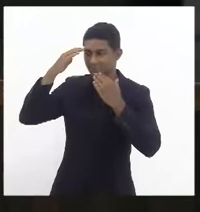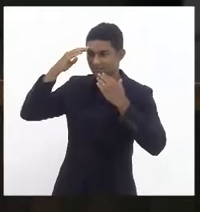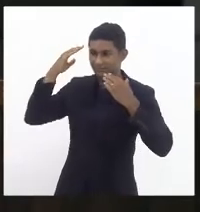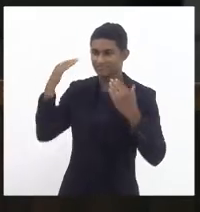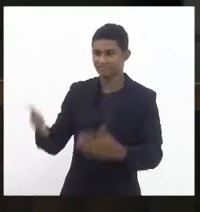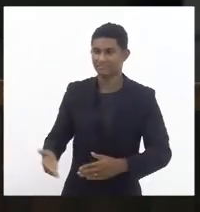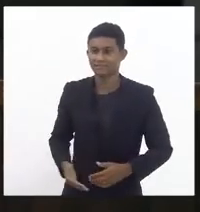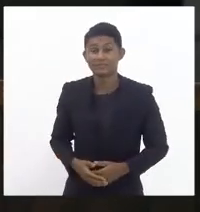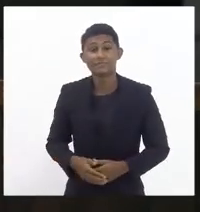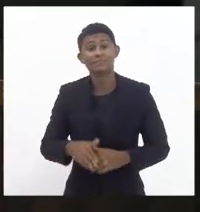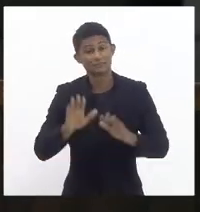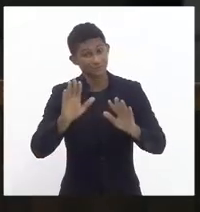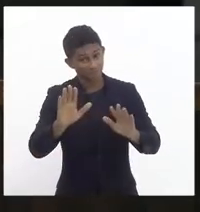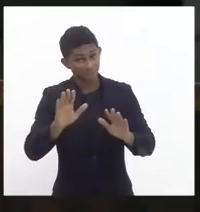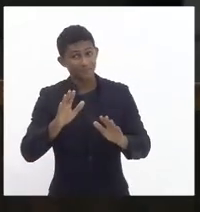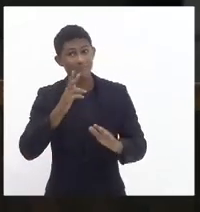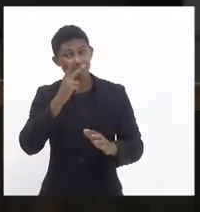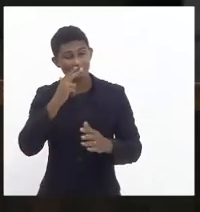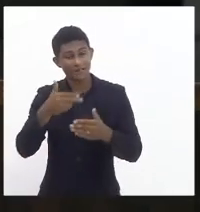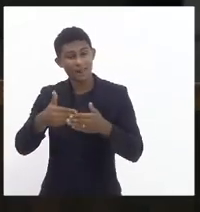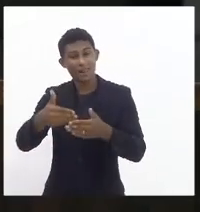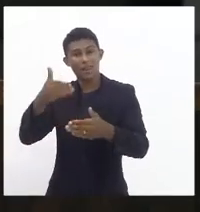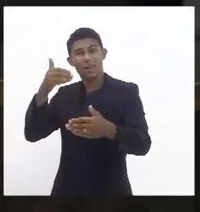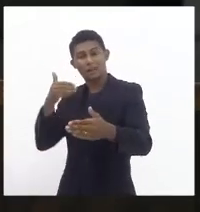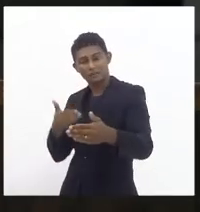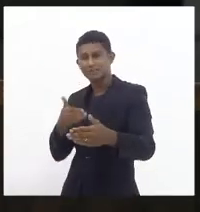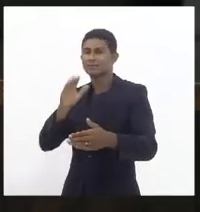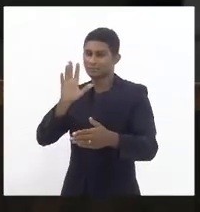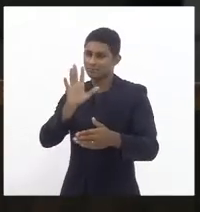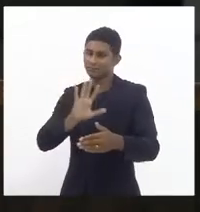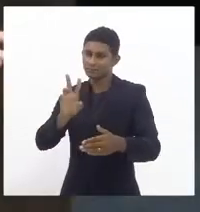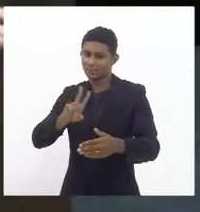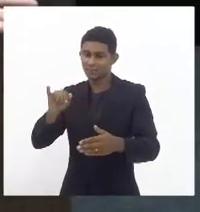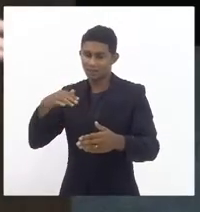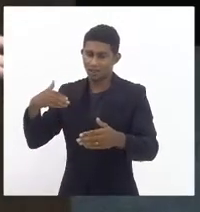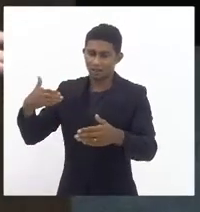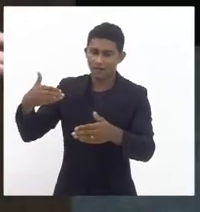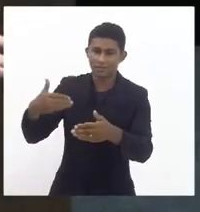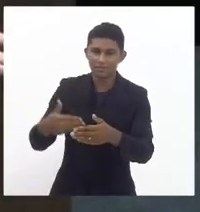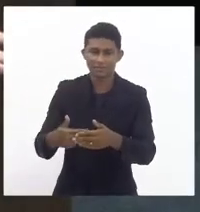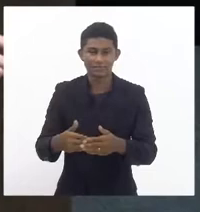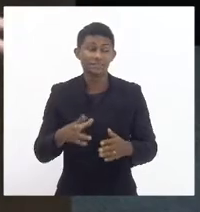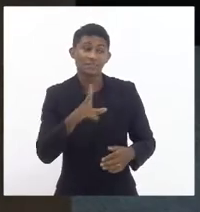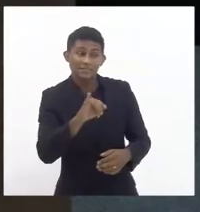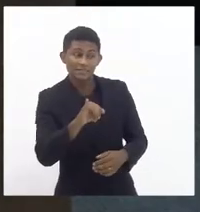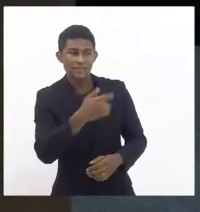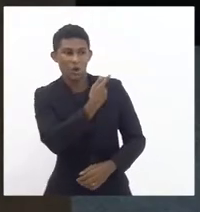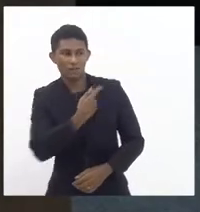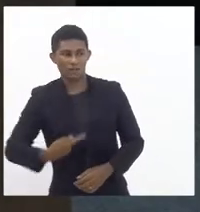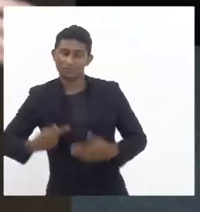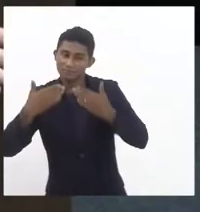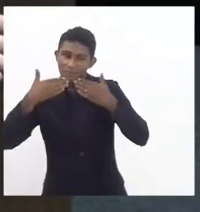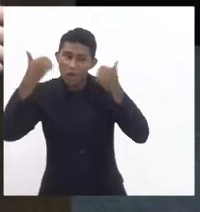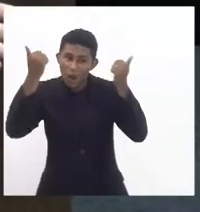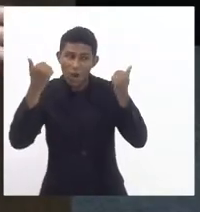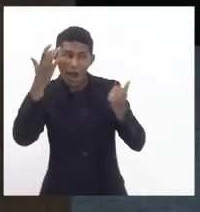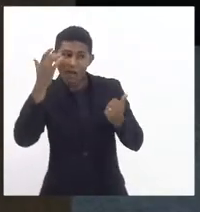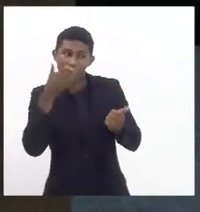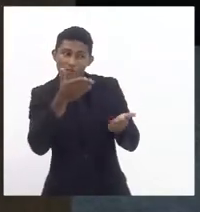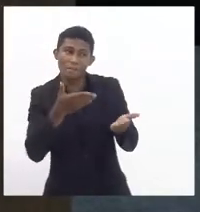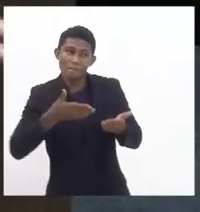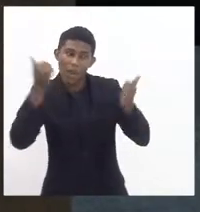mas ainda estamos pouquinho fora do tempo mas já já vamos fosse Governador ser melhor ainda prefiro vocês quiserem